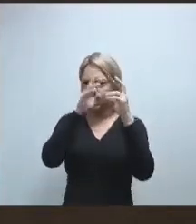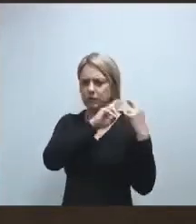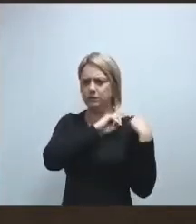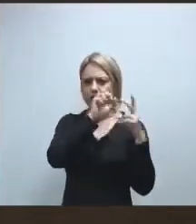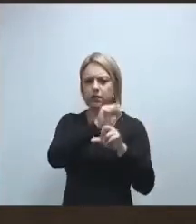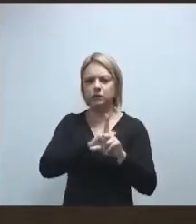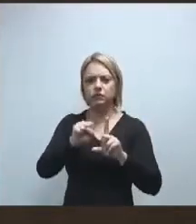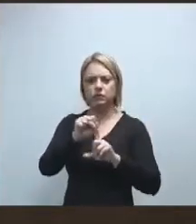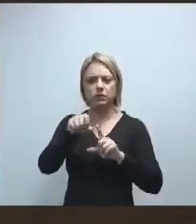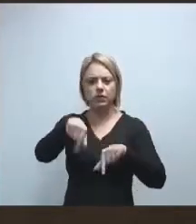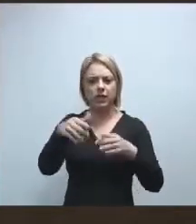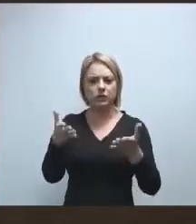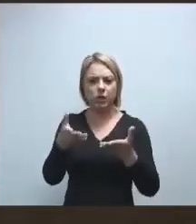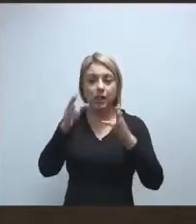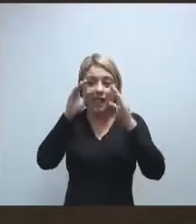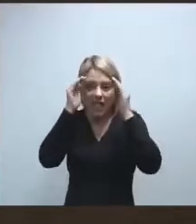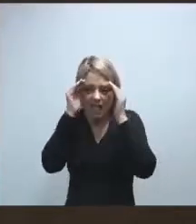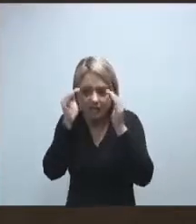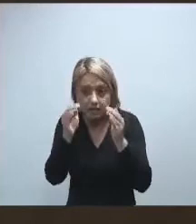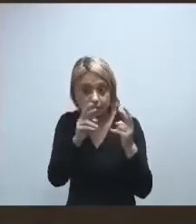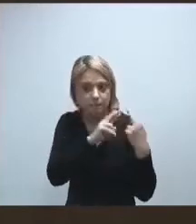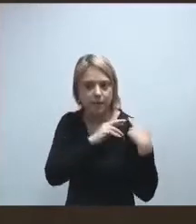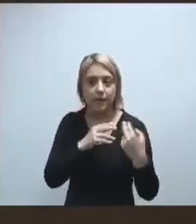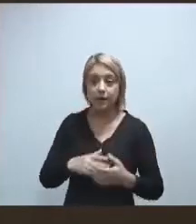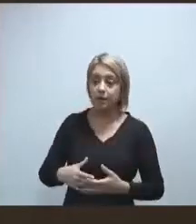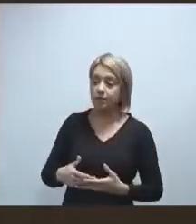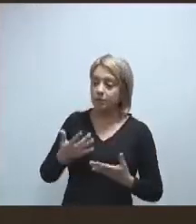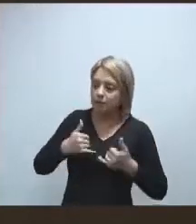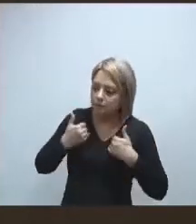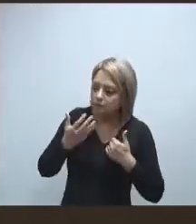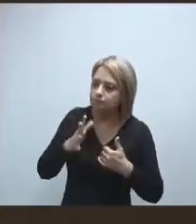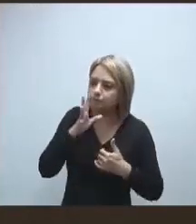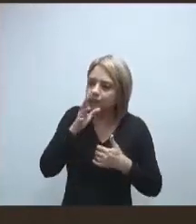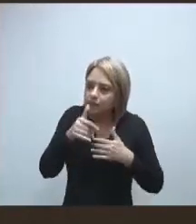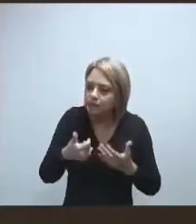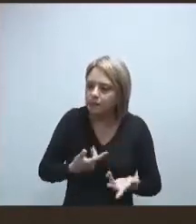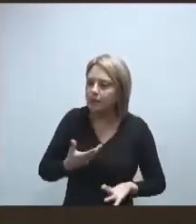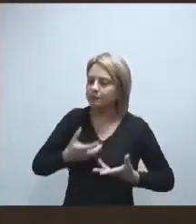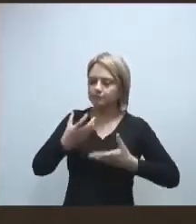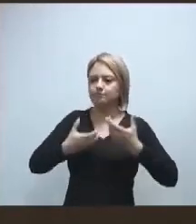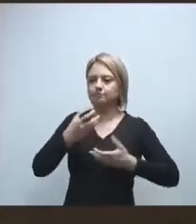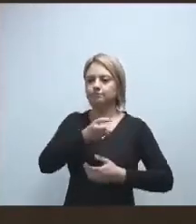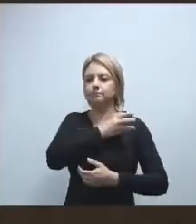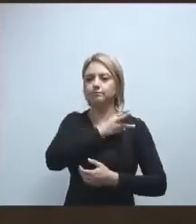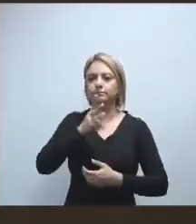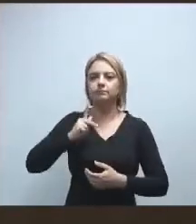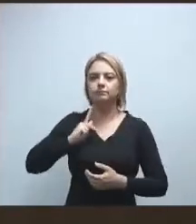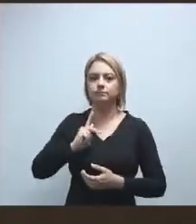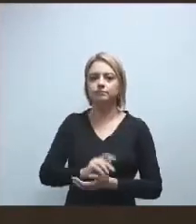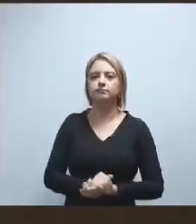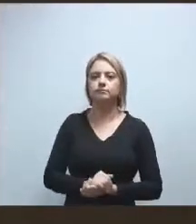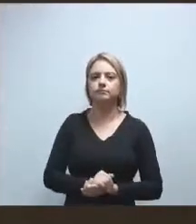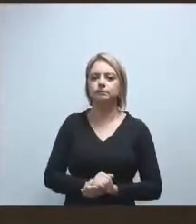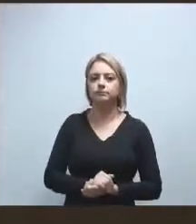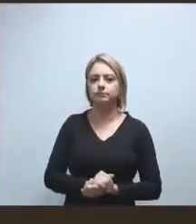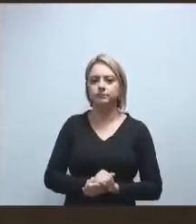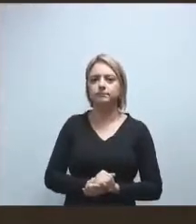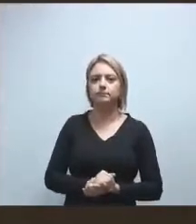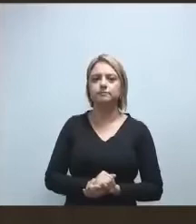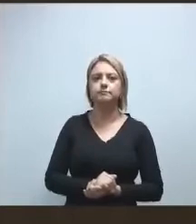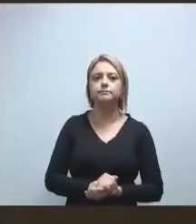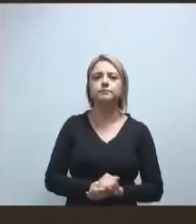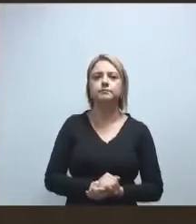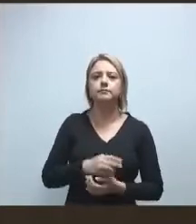sociedade hoje respeita e admira vivo e vibra com o ministério público com a como aquele